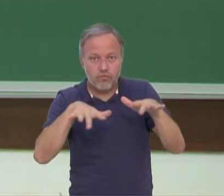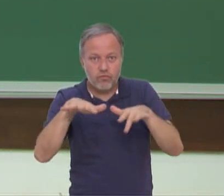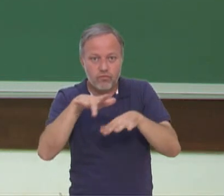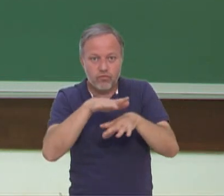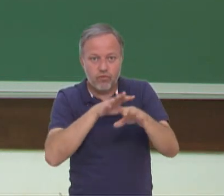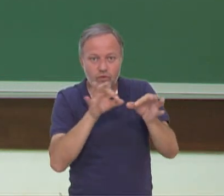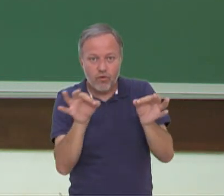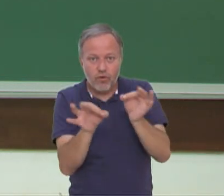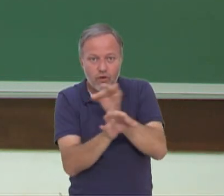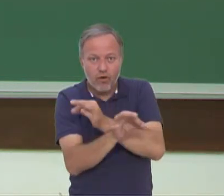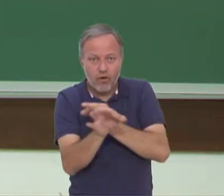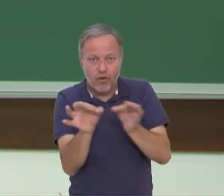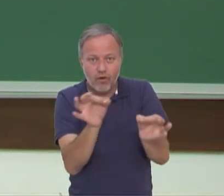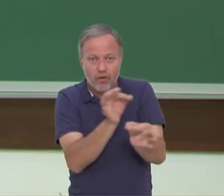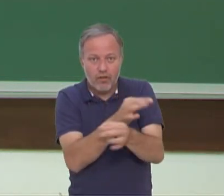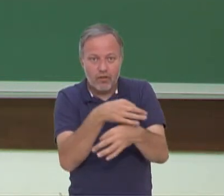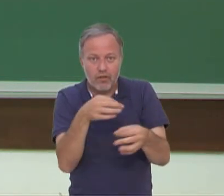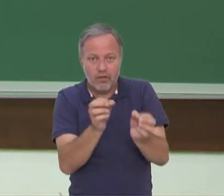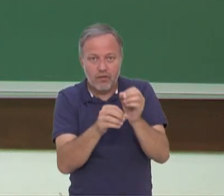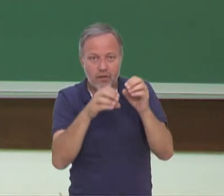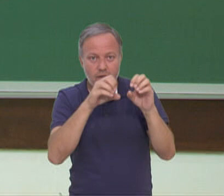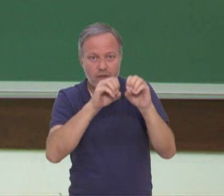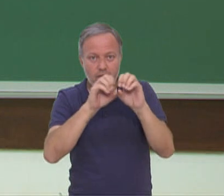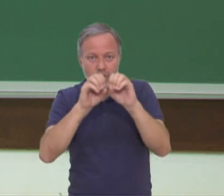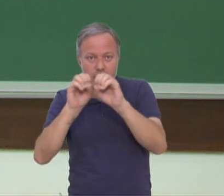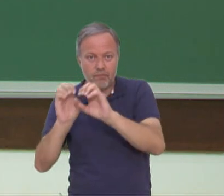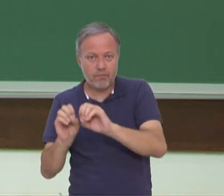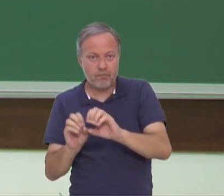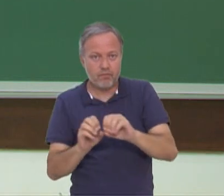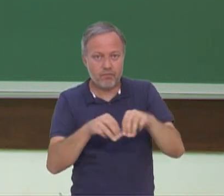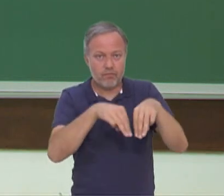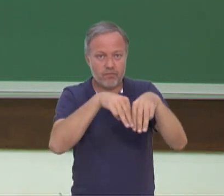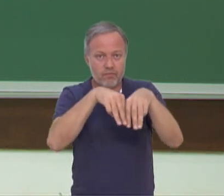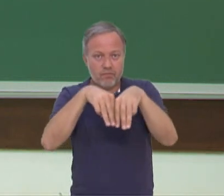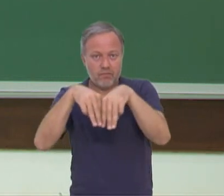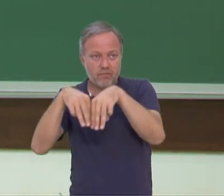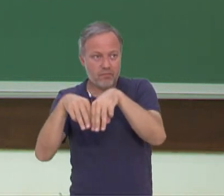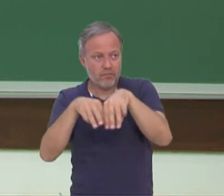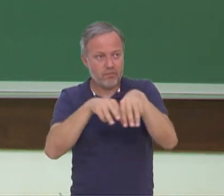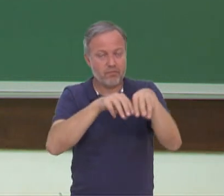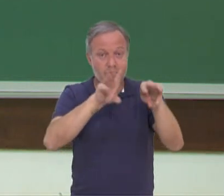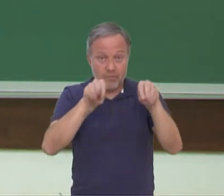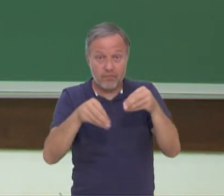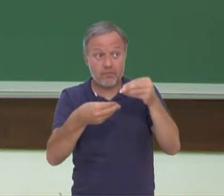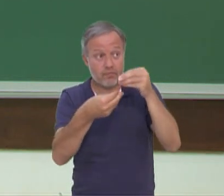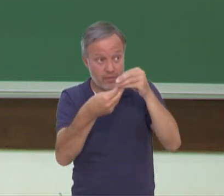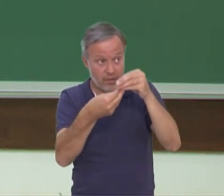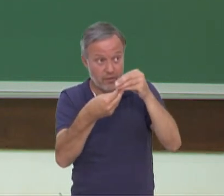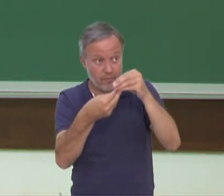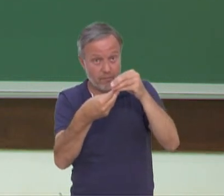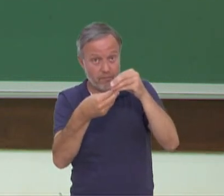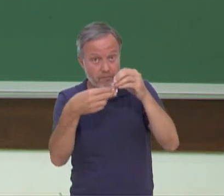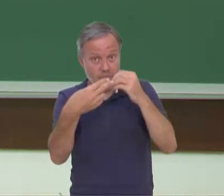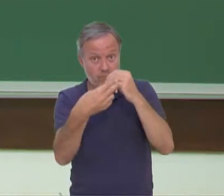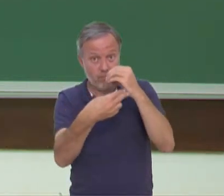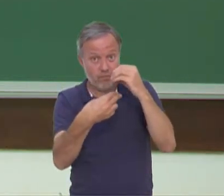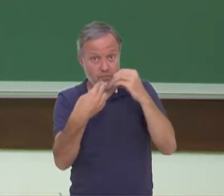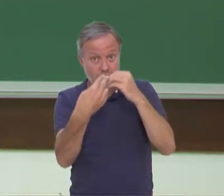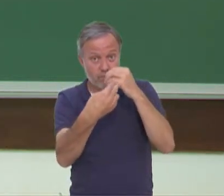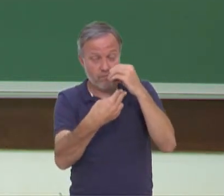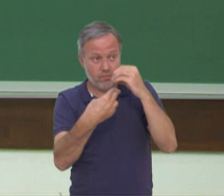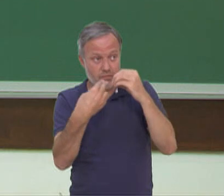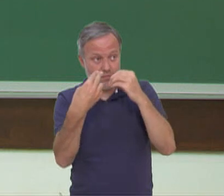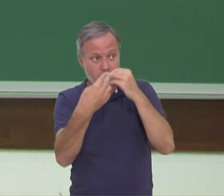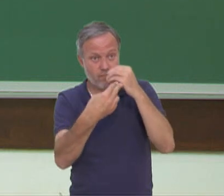mudando de organização o tempo todo. Mosaico fluido. Interior da célula, o que tem lá dentro? Material genético. O núcleo.